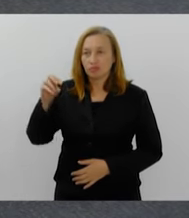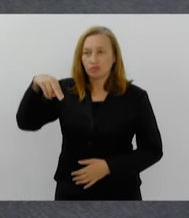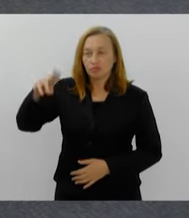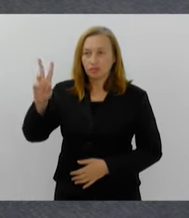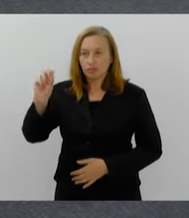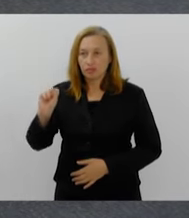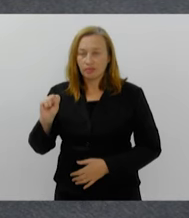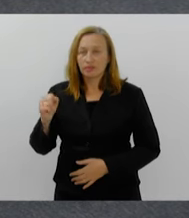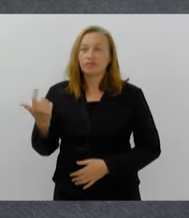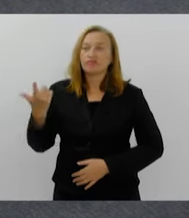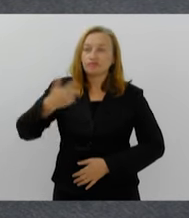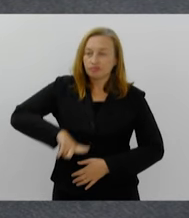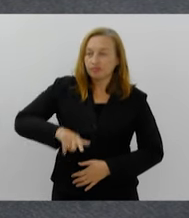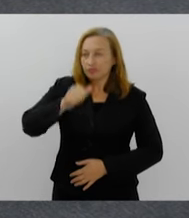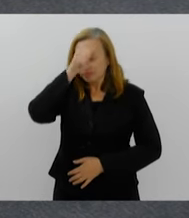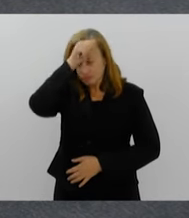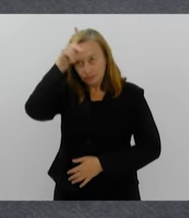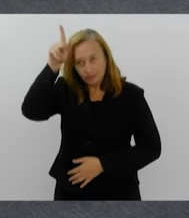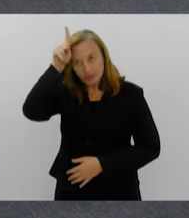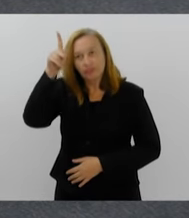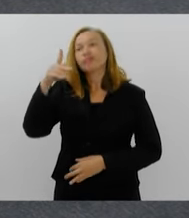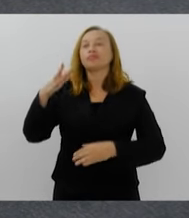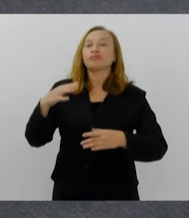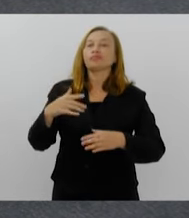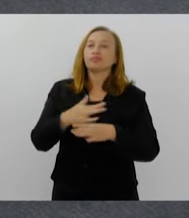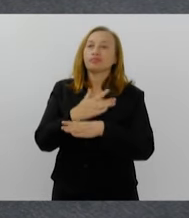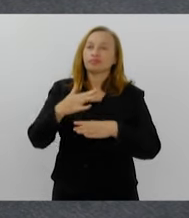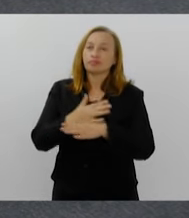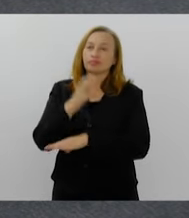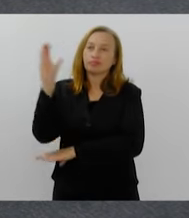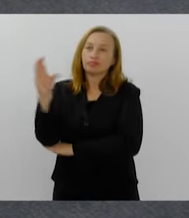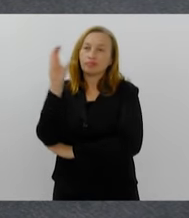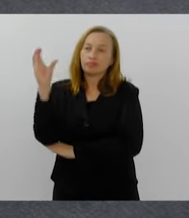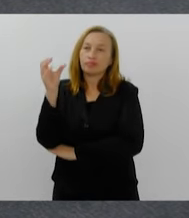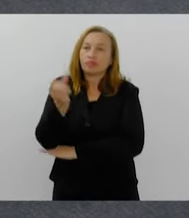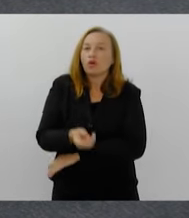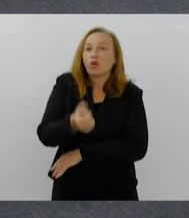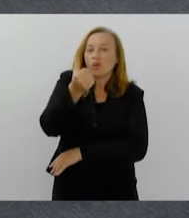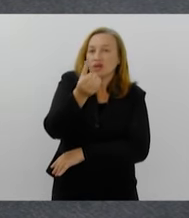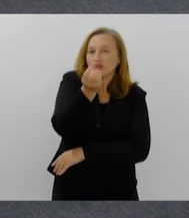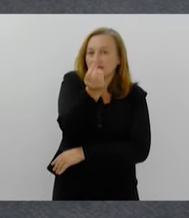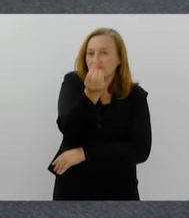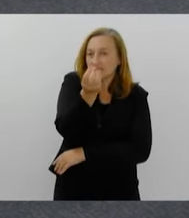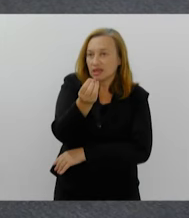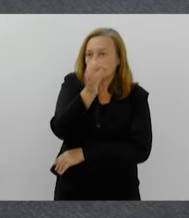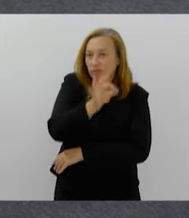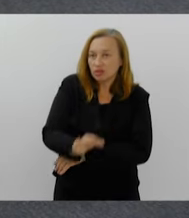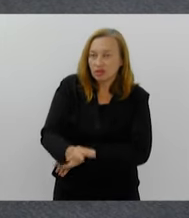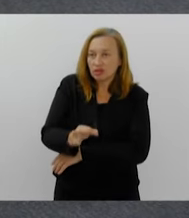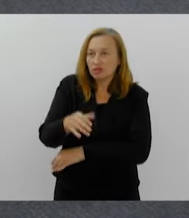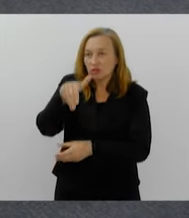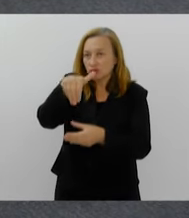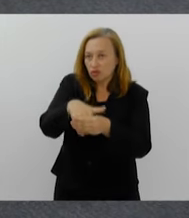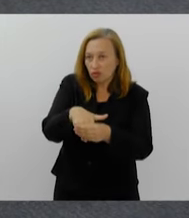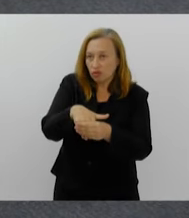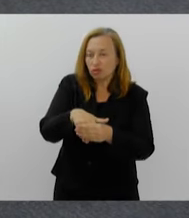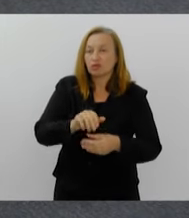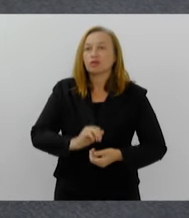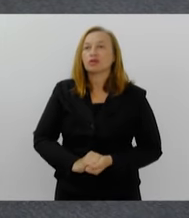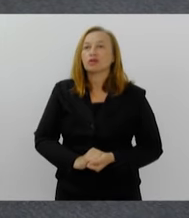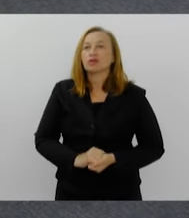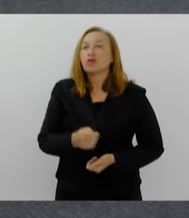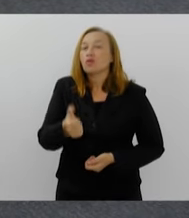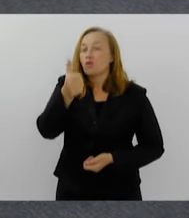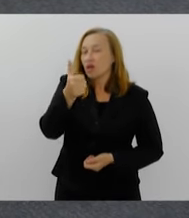prefeito eleito da cidade de Niterói, com quase 60% dos votos válidos, com